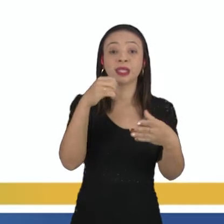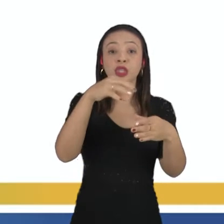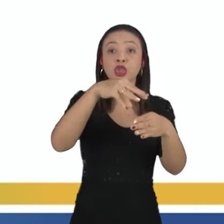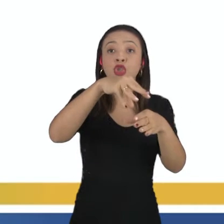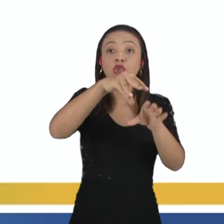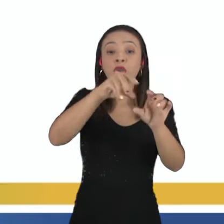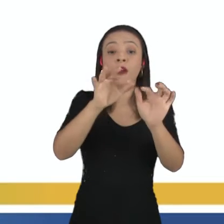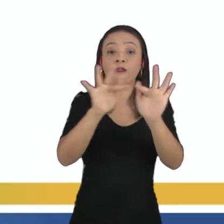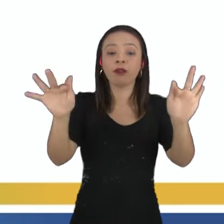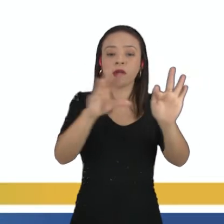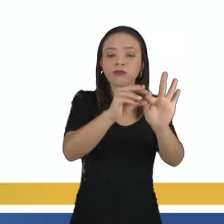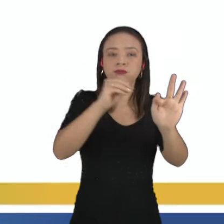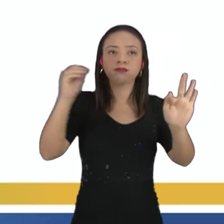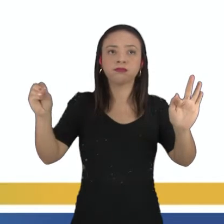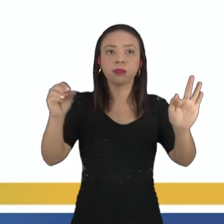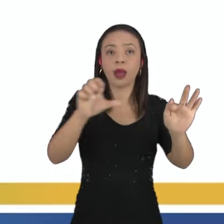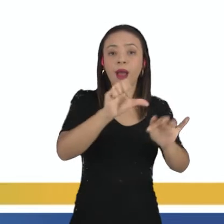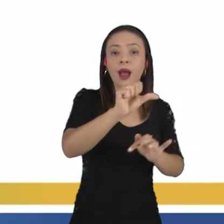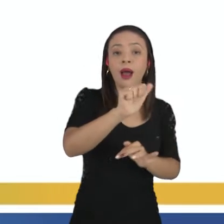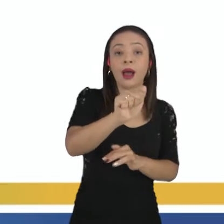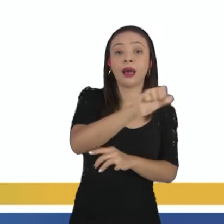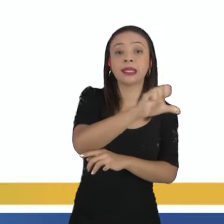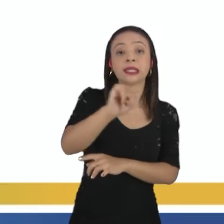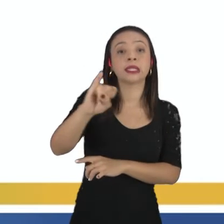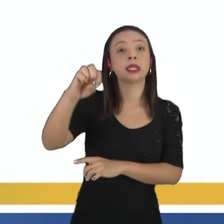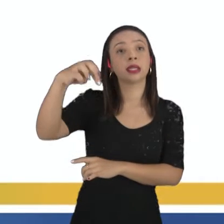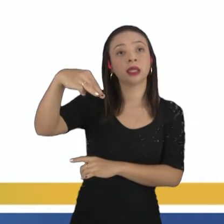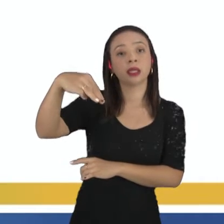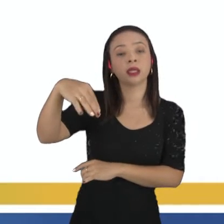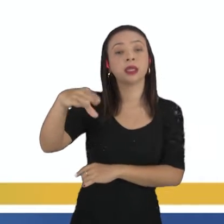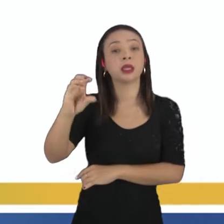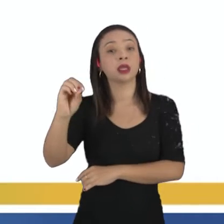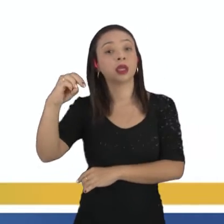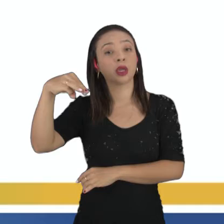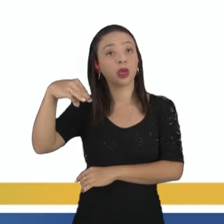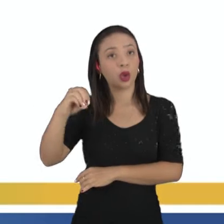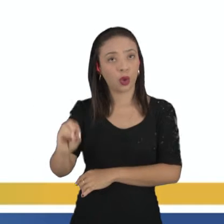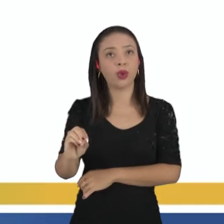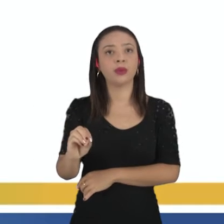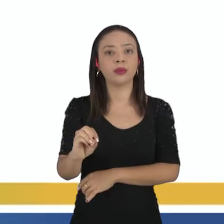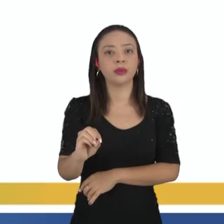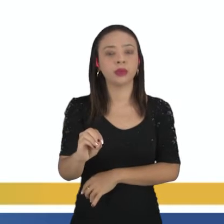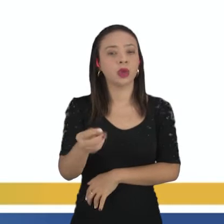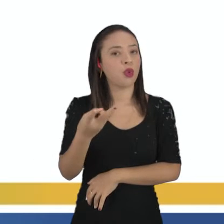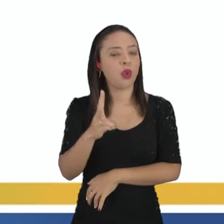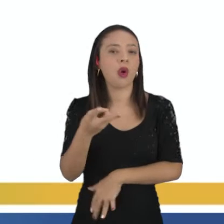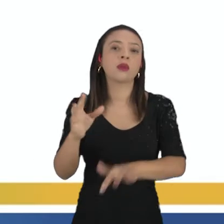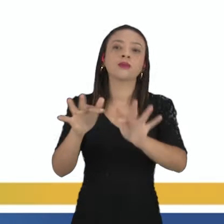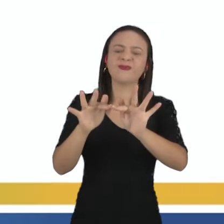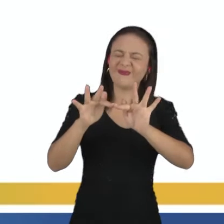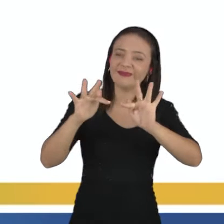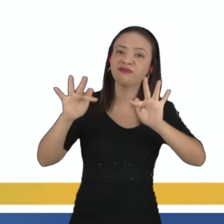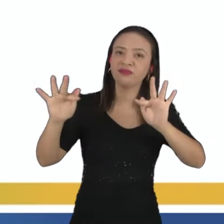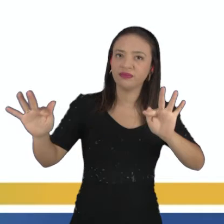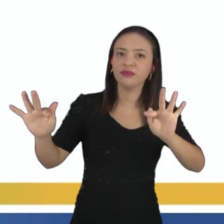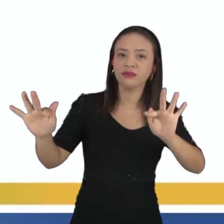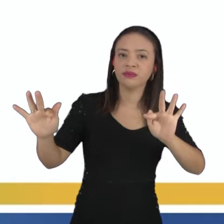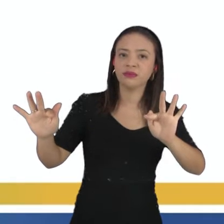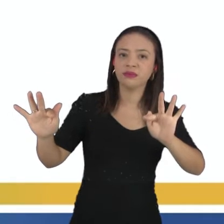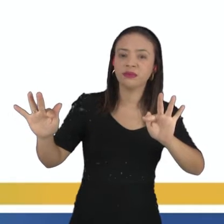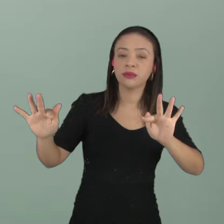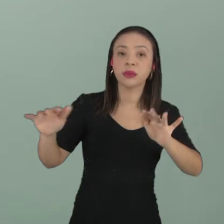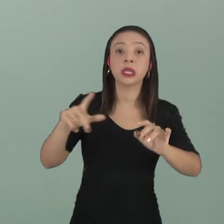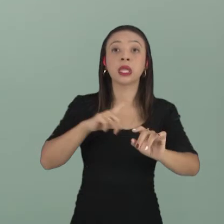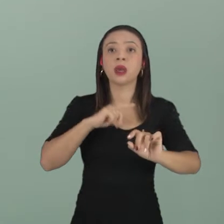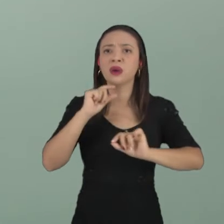retirássemos o assim como e deixasse só o romantismo, a segunda geração modernista prezou pelo regionalismo.